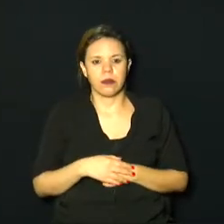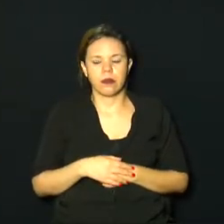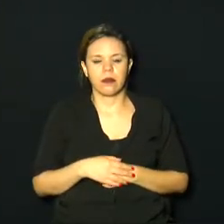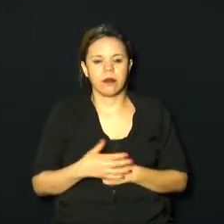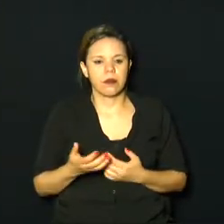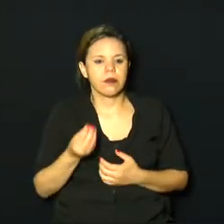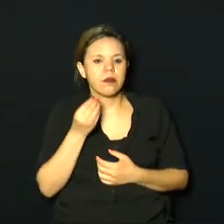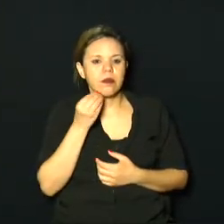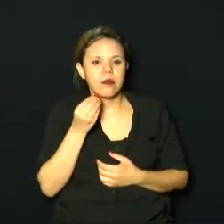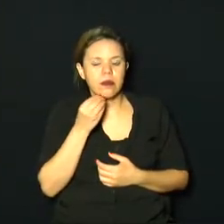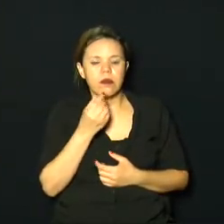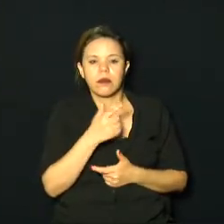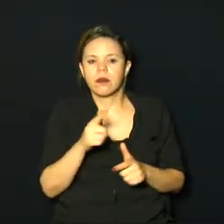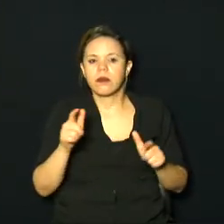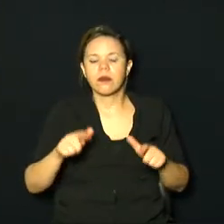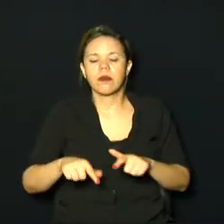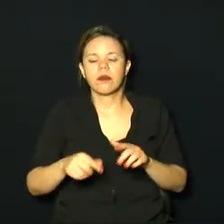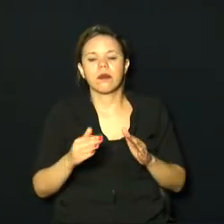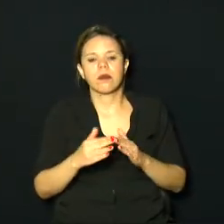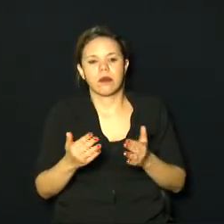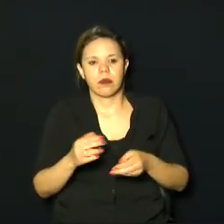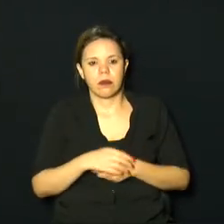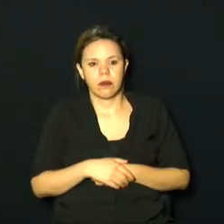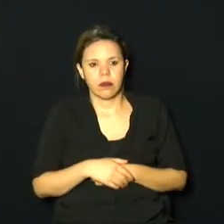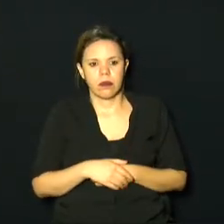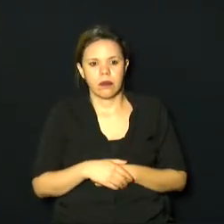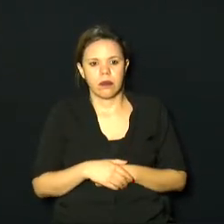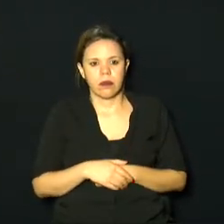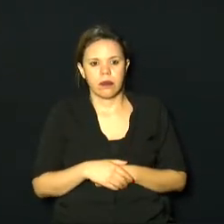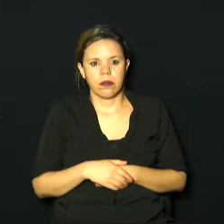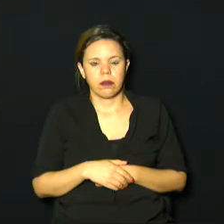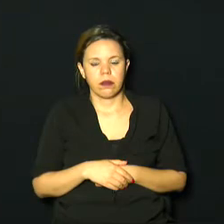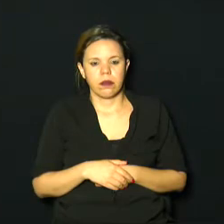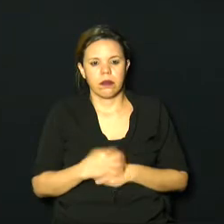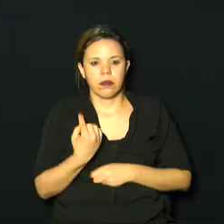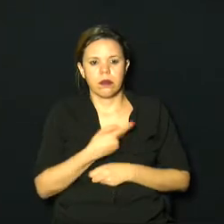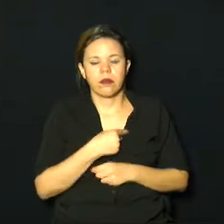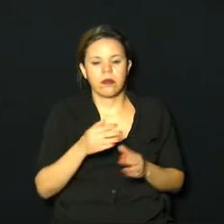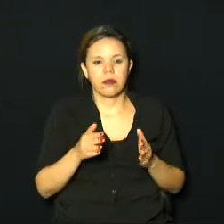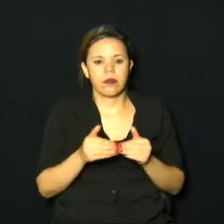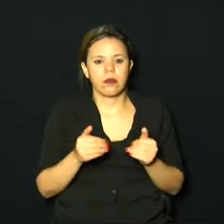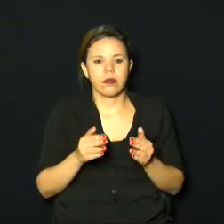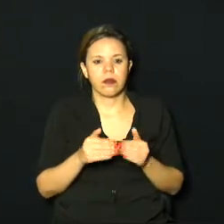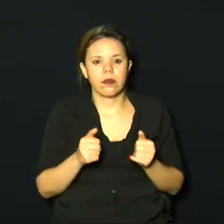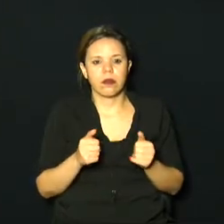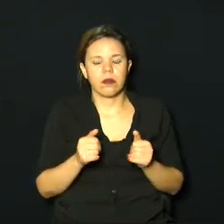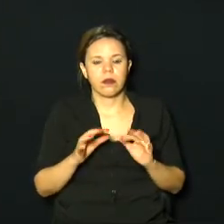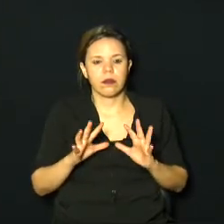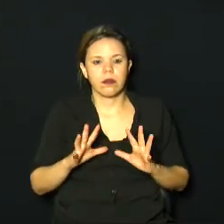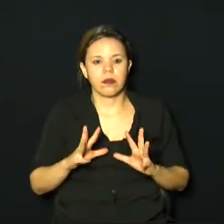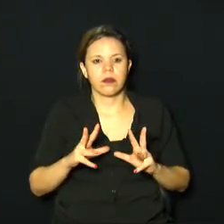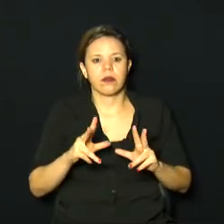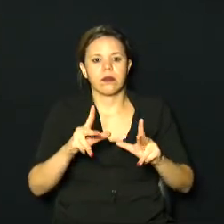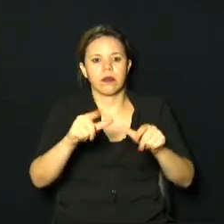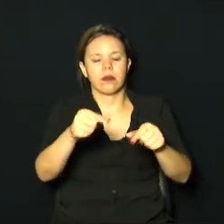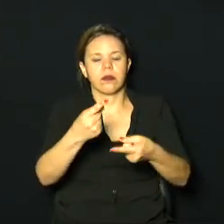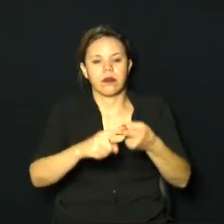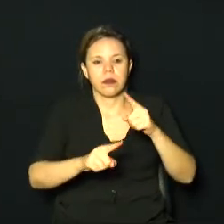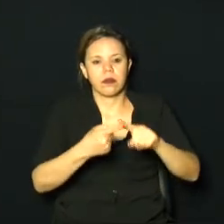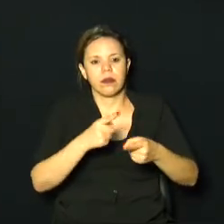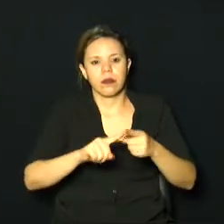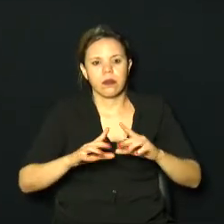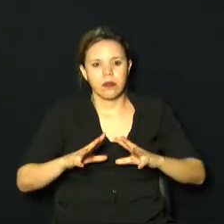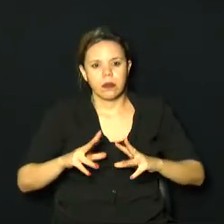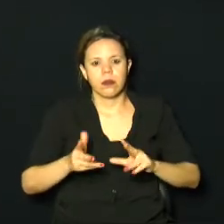é porque não tem aonde morar. Então, nós solicitamos que todos os acordos de todas